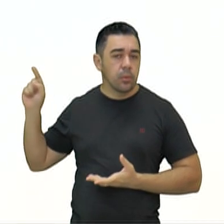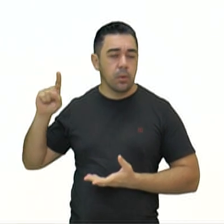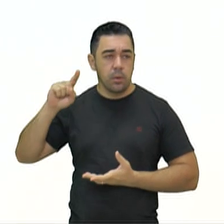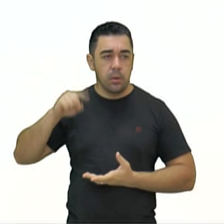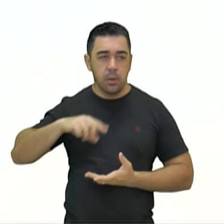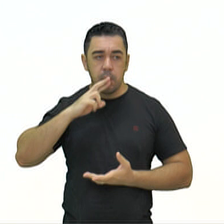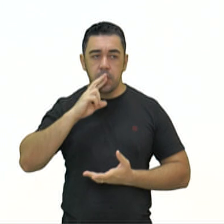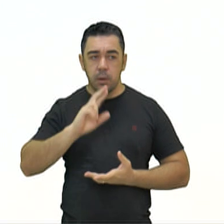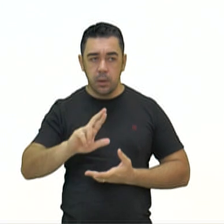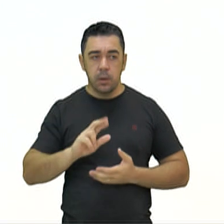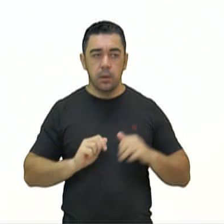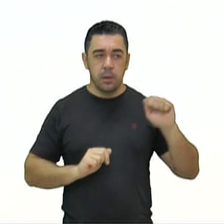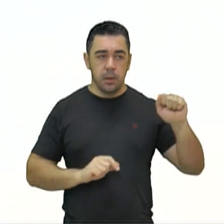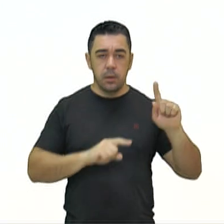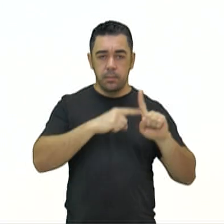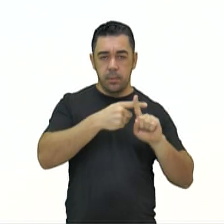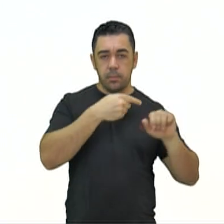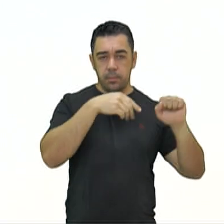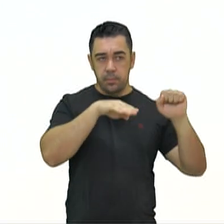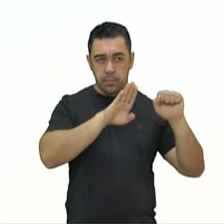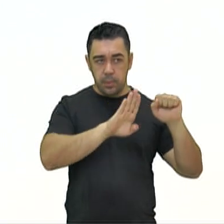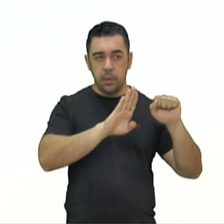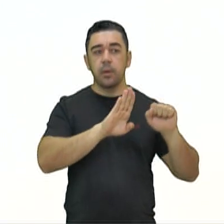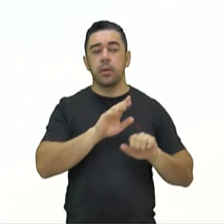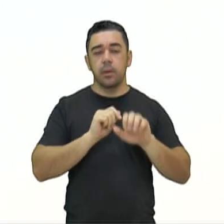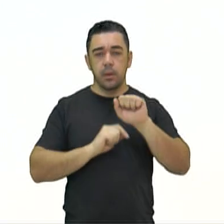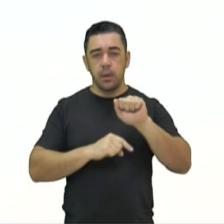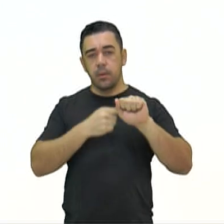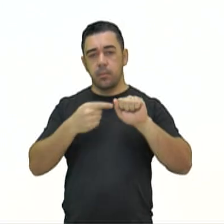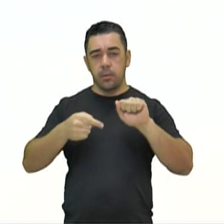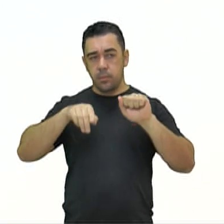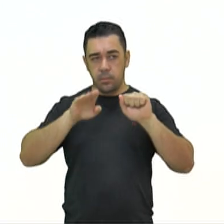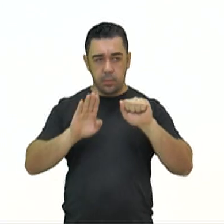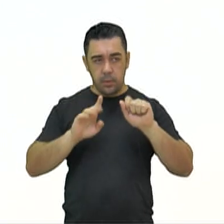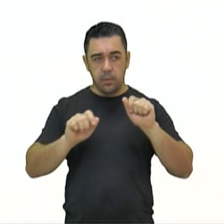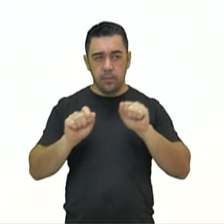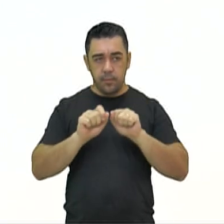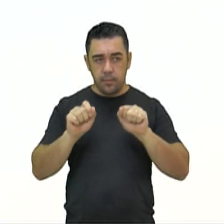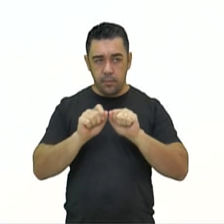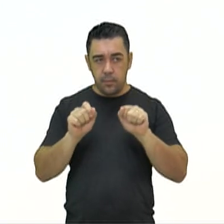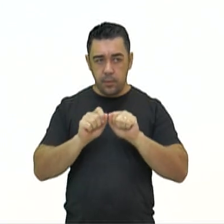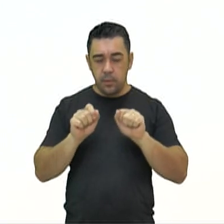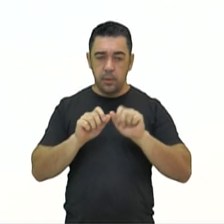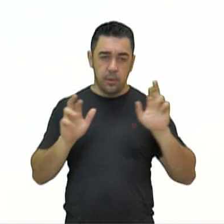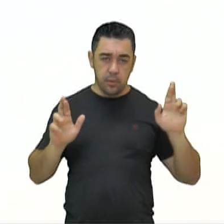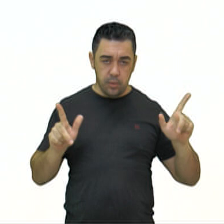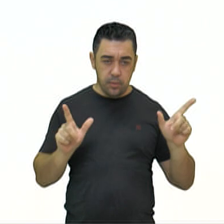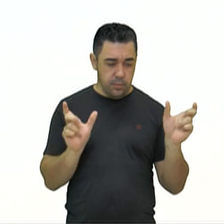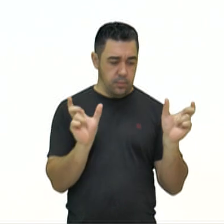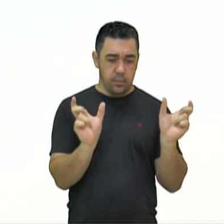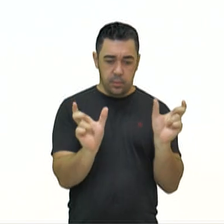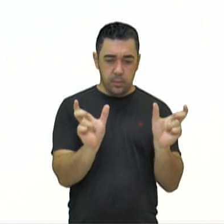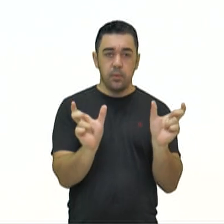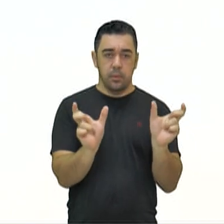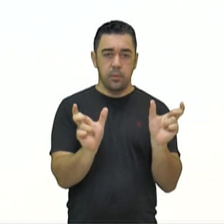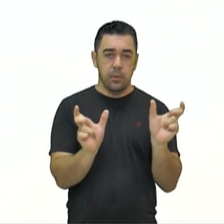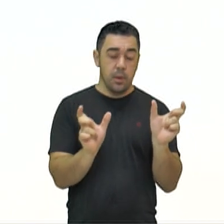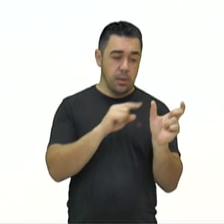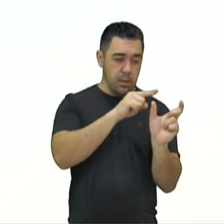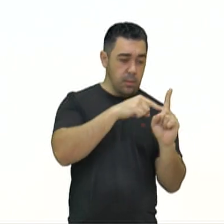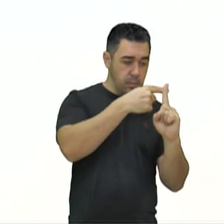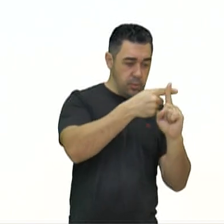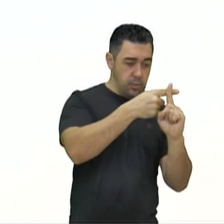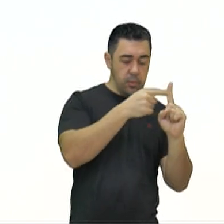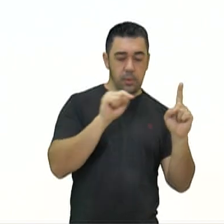produto notável, a soma de dois termos multiplicado pela diferença dos mesmos dois